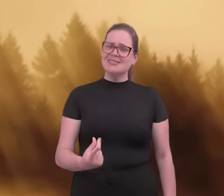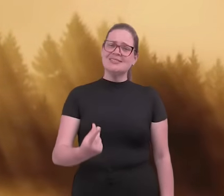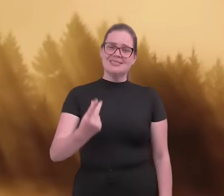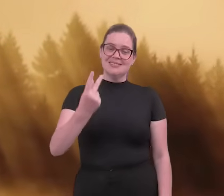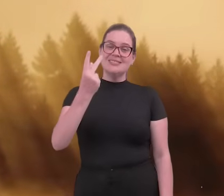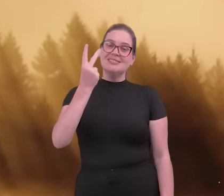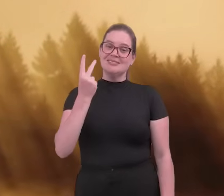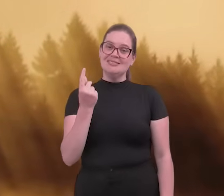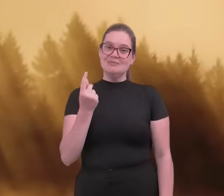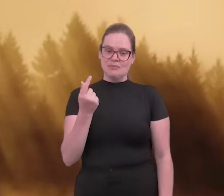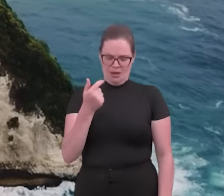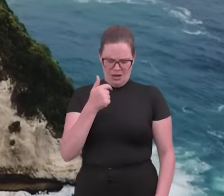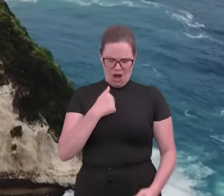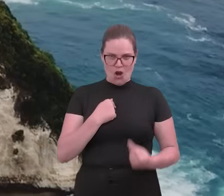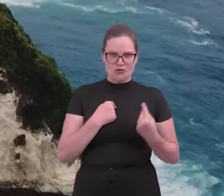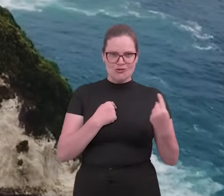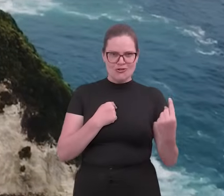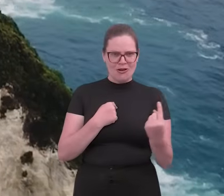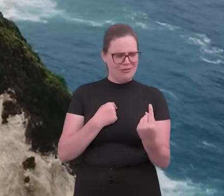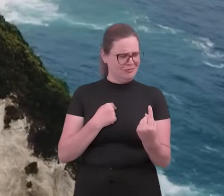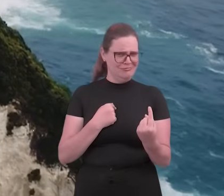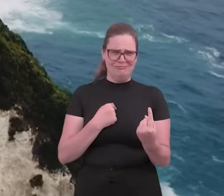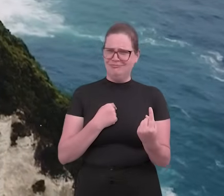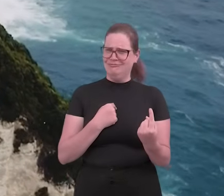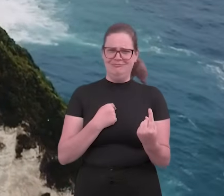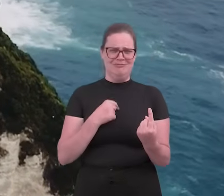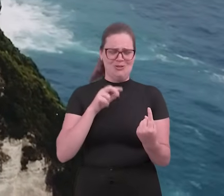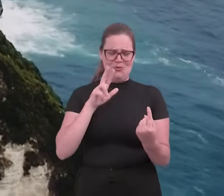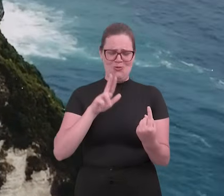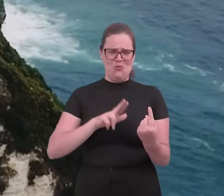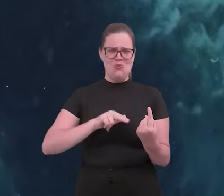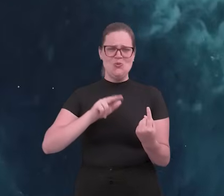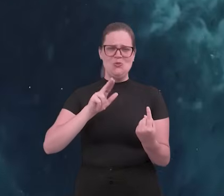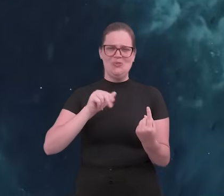eternal. Não estou sozinho,